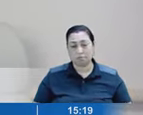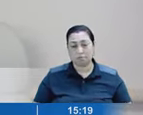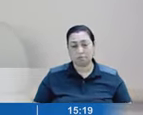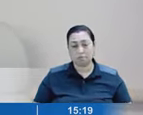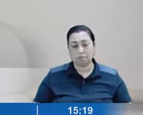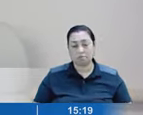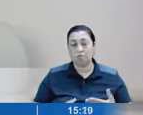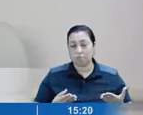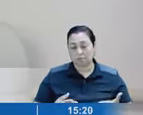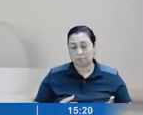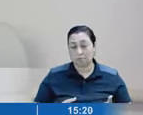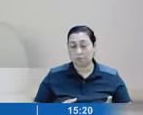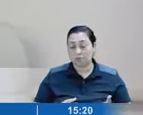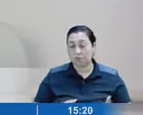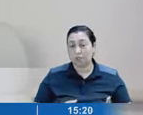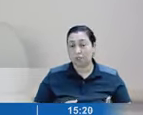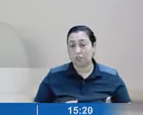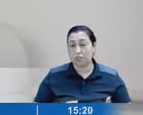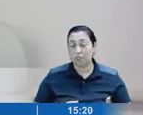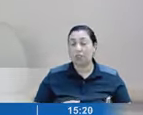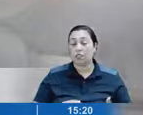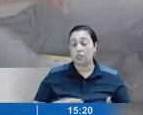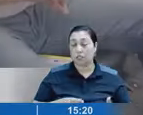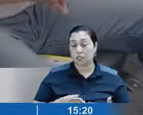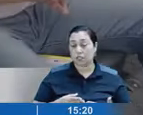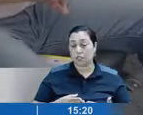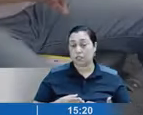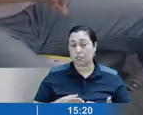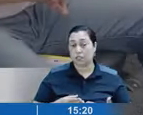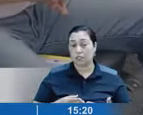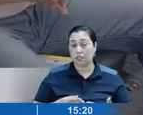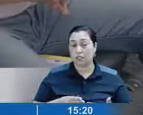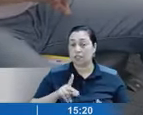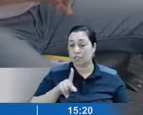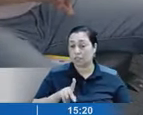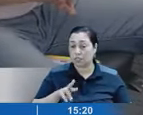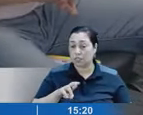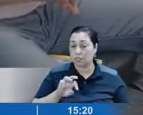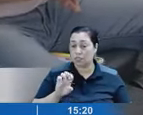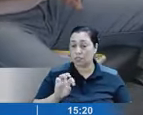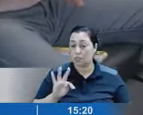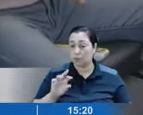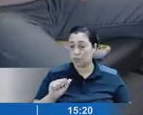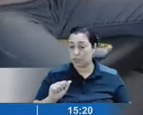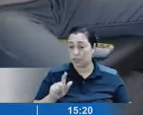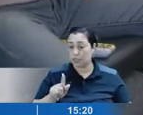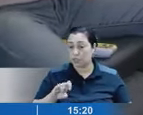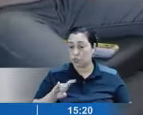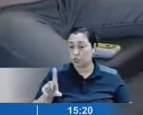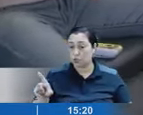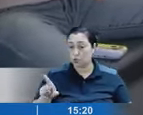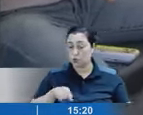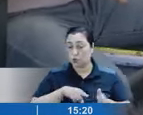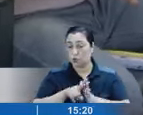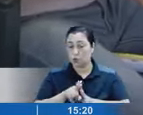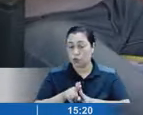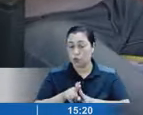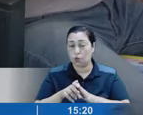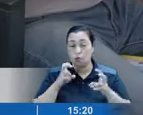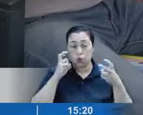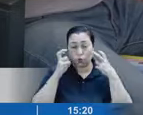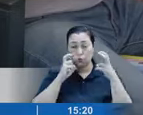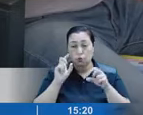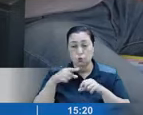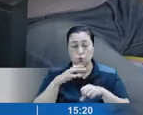nem da Preta Gil, por exemplo, né, que teve o câncer de colo retal, né? E ele se confundiu com outras doenças. Quais as doenças que